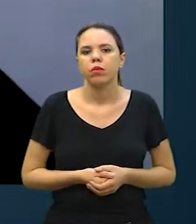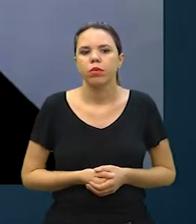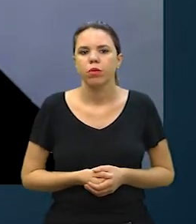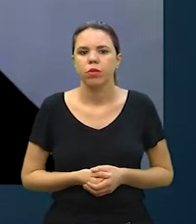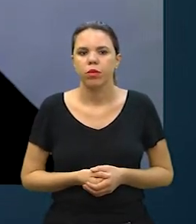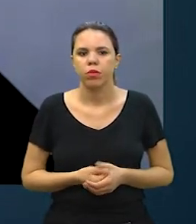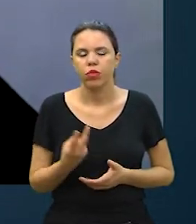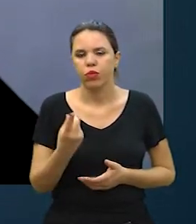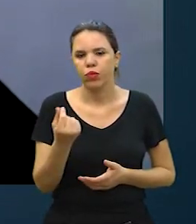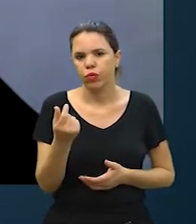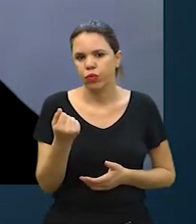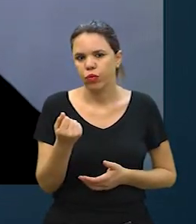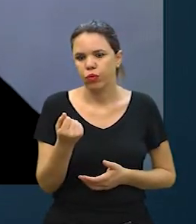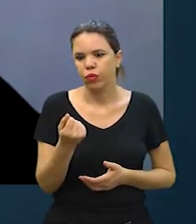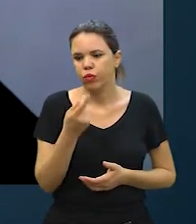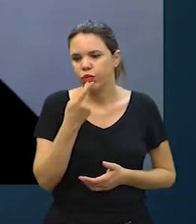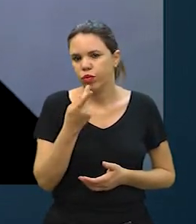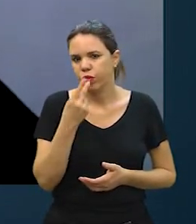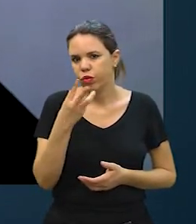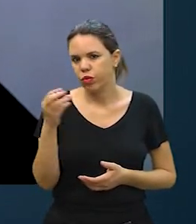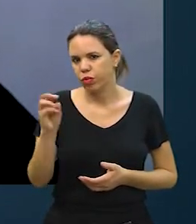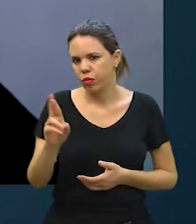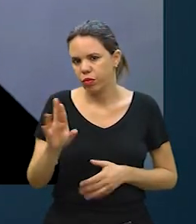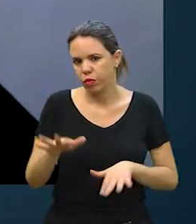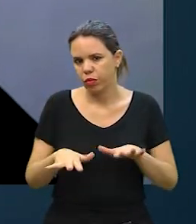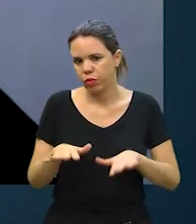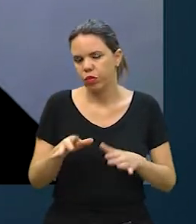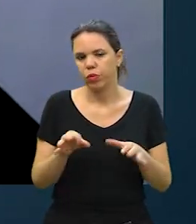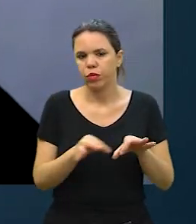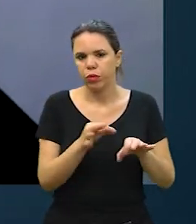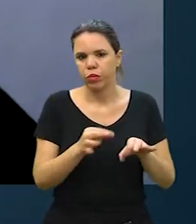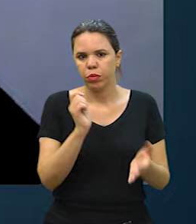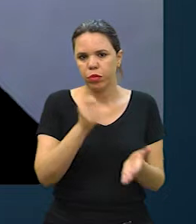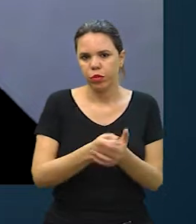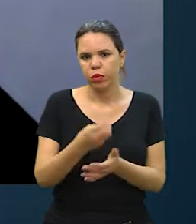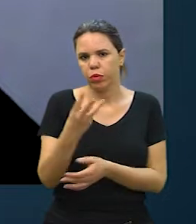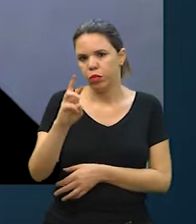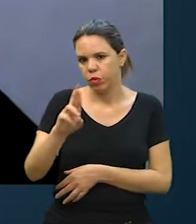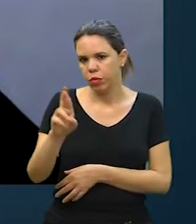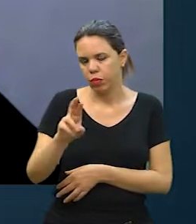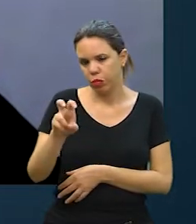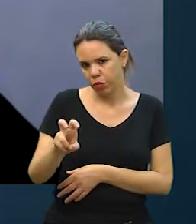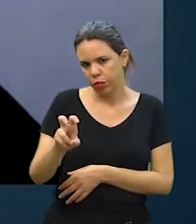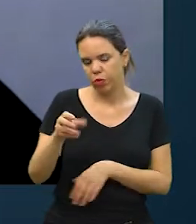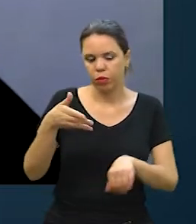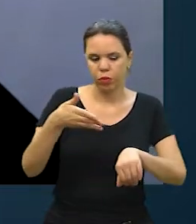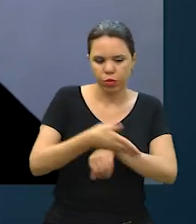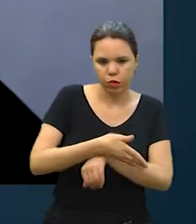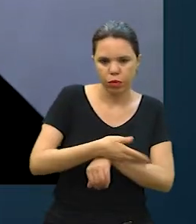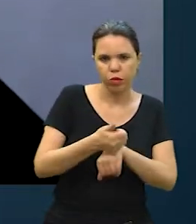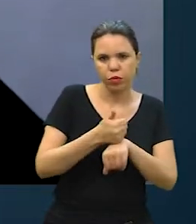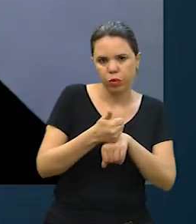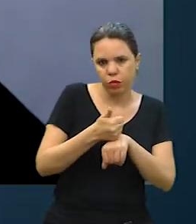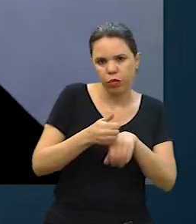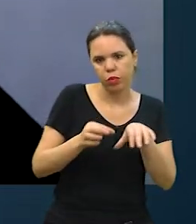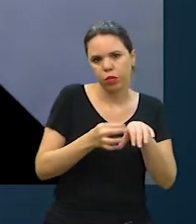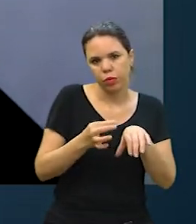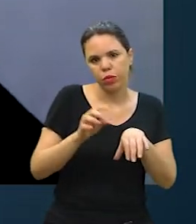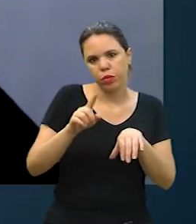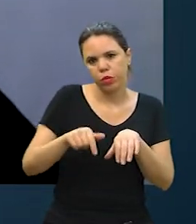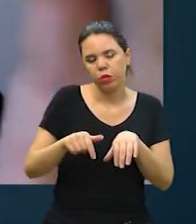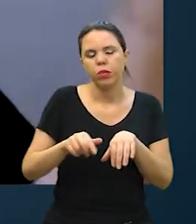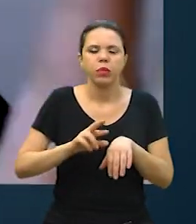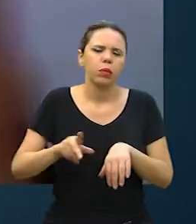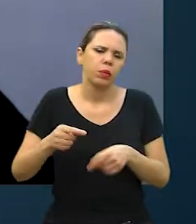aí o custo da peça, vamos dizer que ficasse R$ 30 o serviço, e ele teria que pagar 35 para a visita da costureira, o que tornaria,